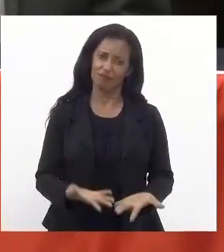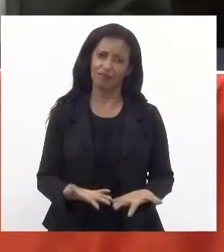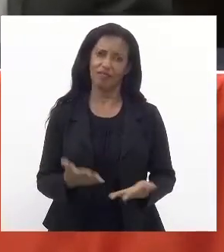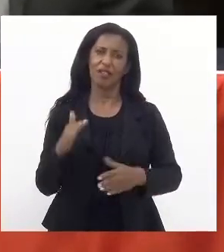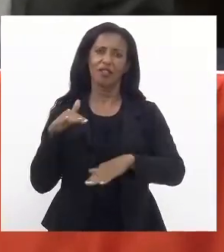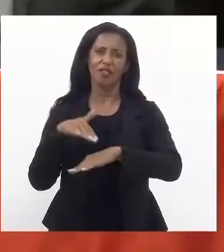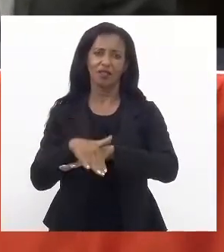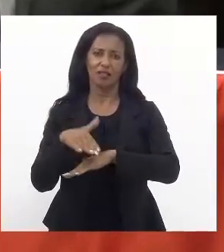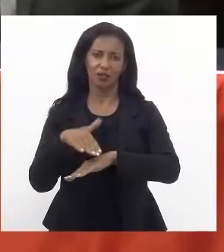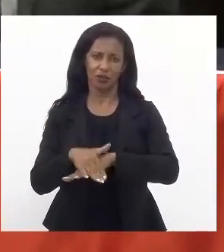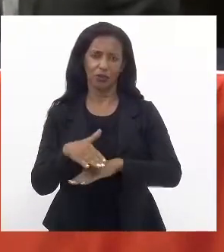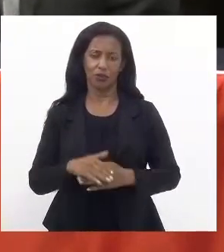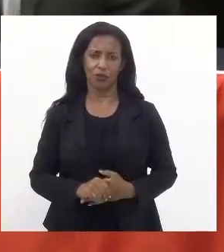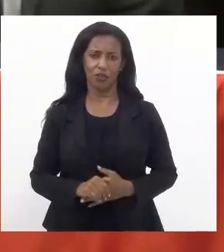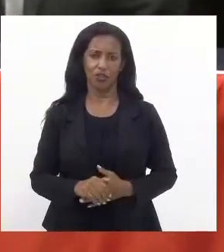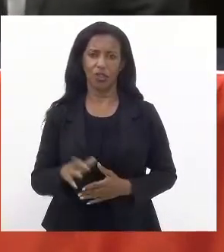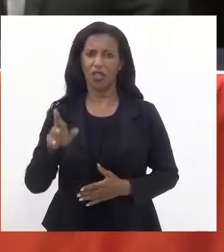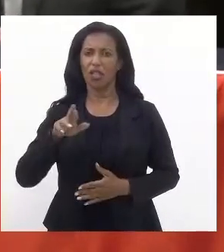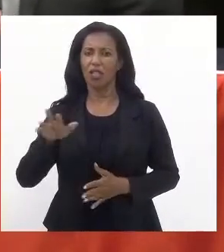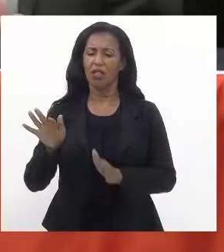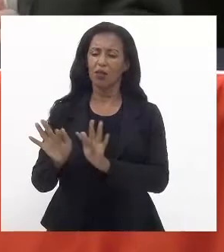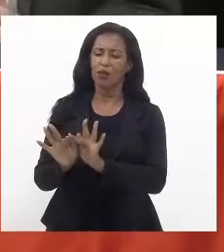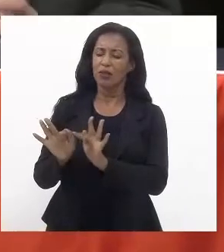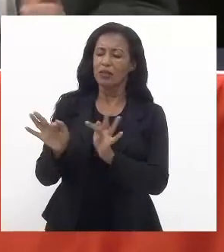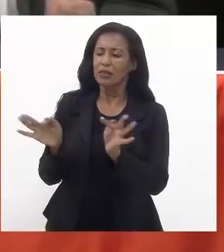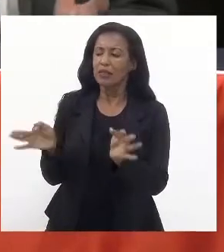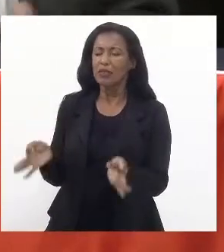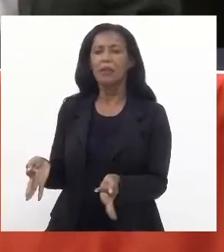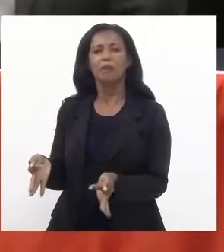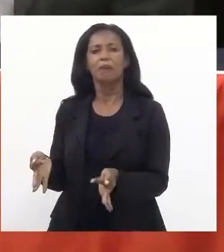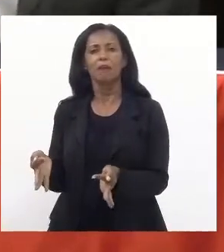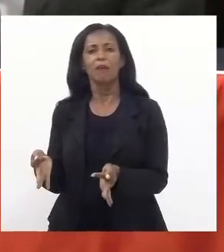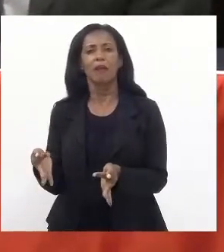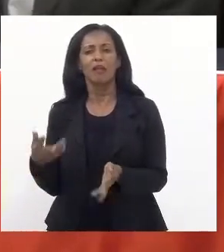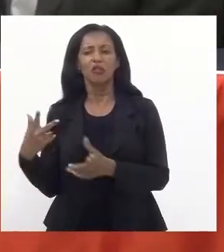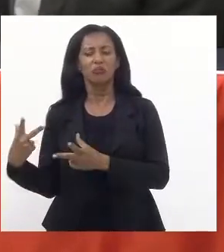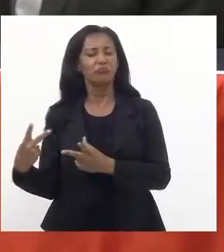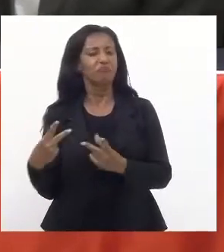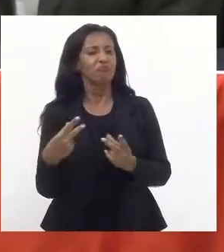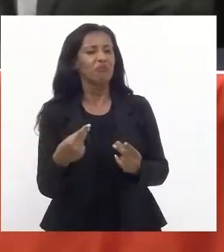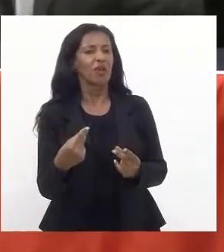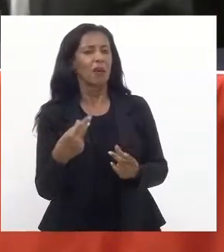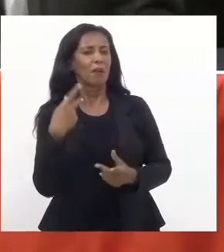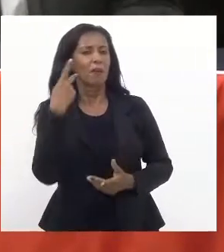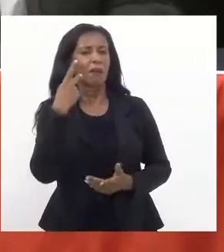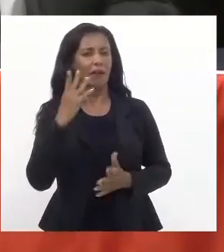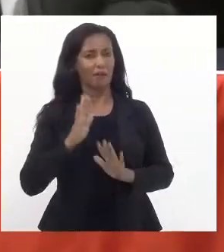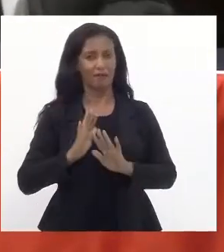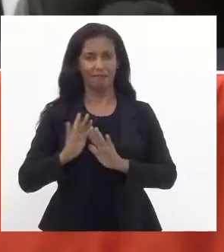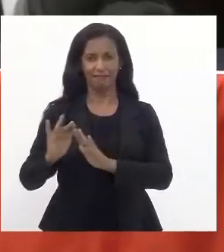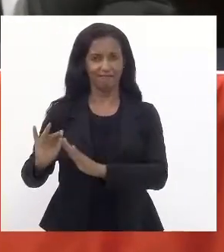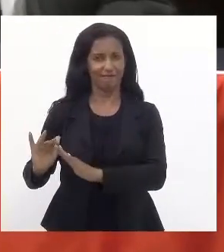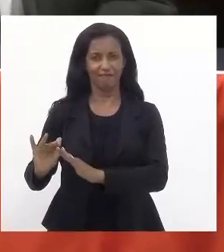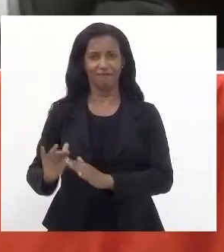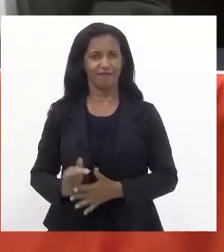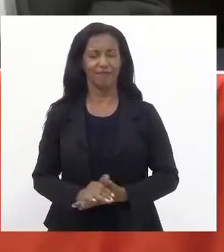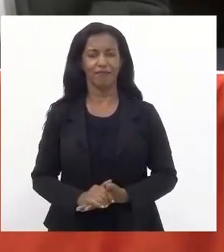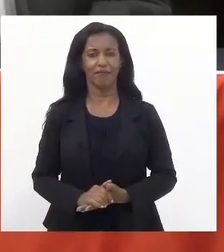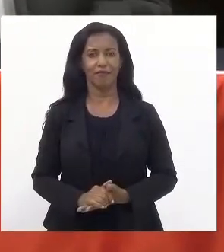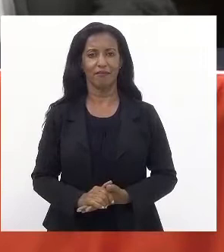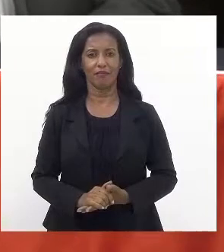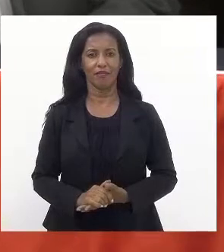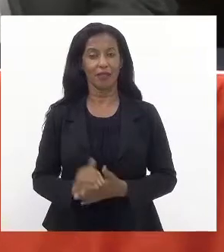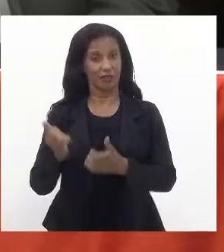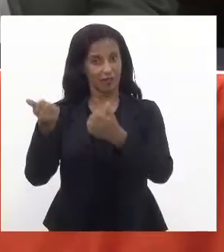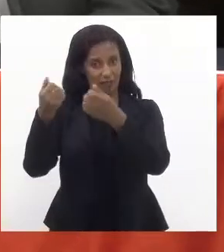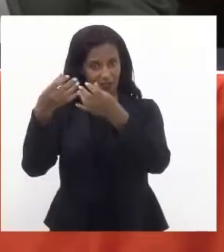nessa noite e não apenas cumprindo um ritual parlamentar. Dito isso,